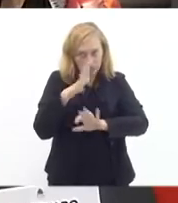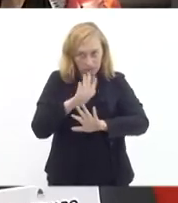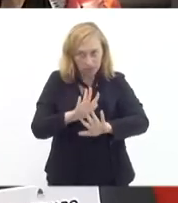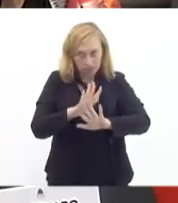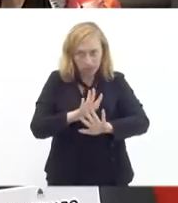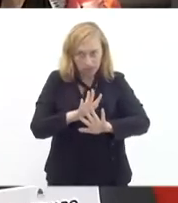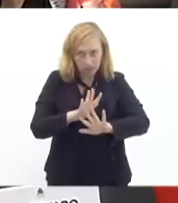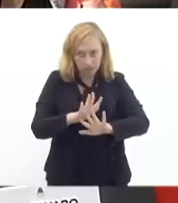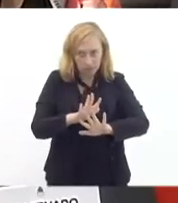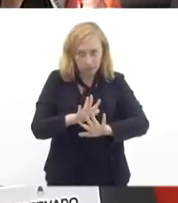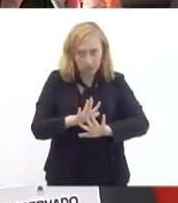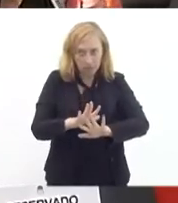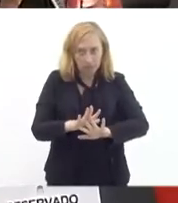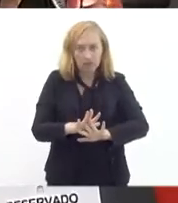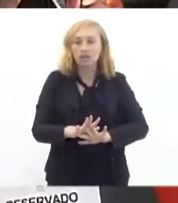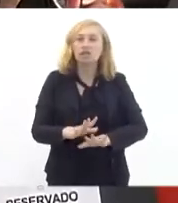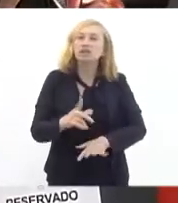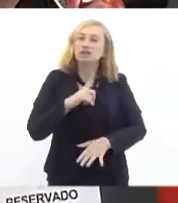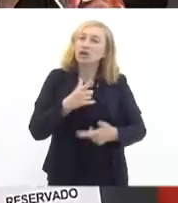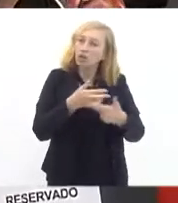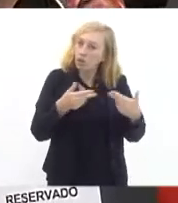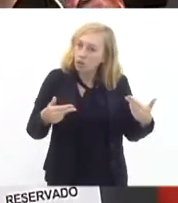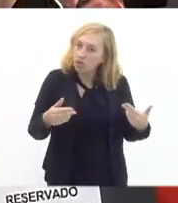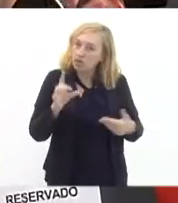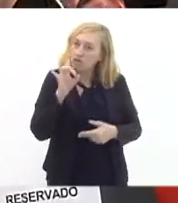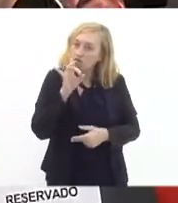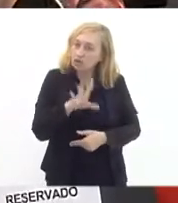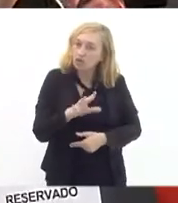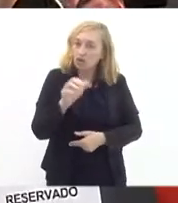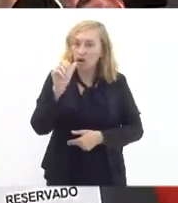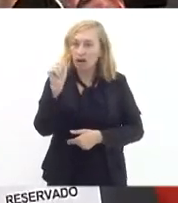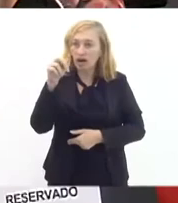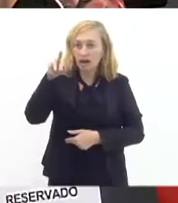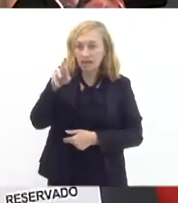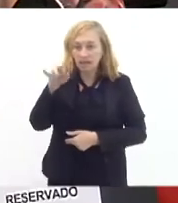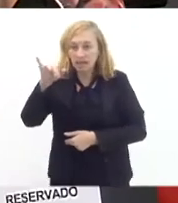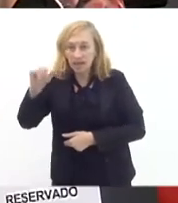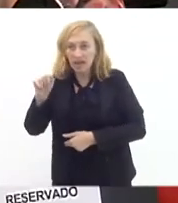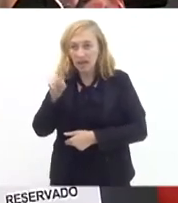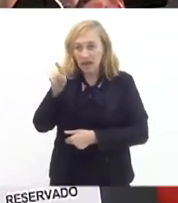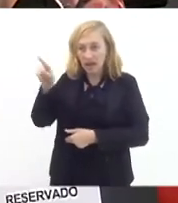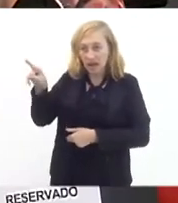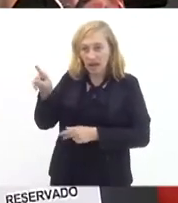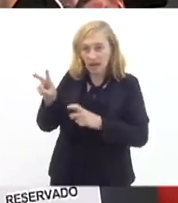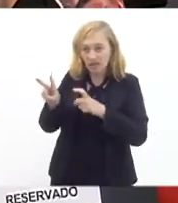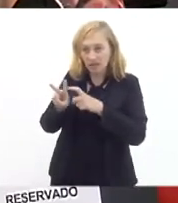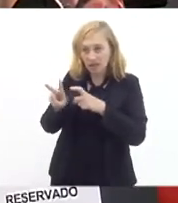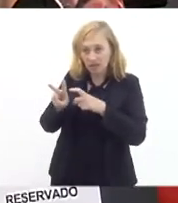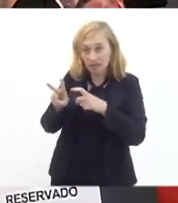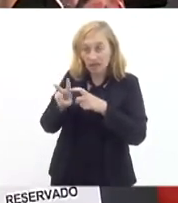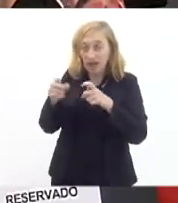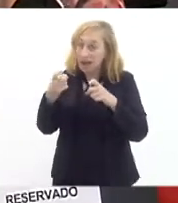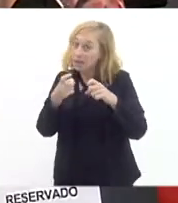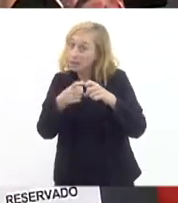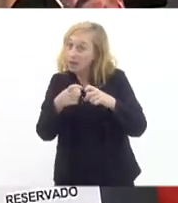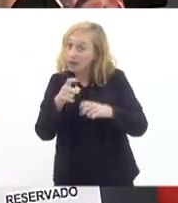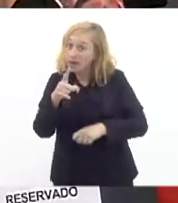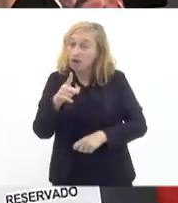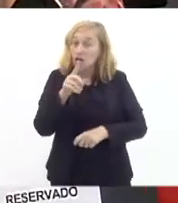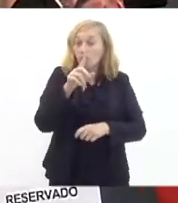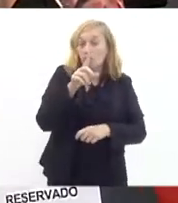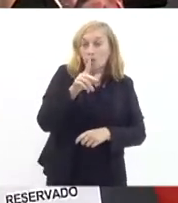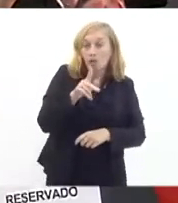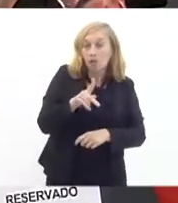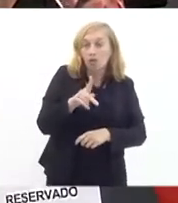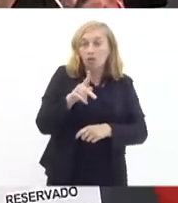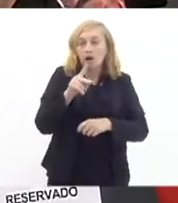Não, só um momentinho. Olha só. Existem coisas que só a Andrea vai fazer, porque ela é veterinária, ela é médica. O protetor